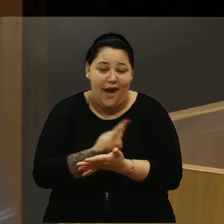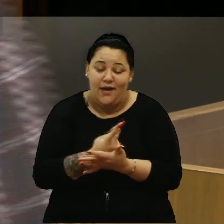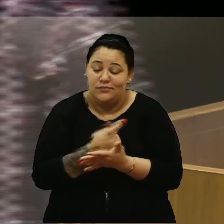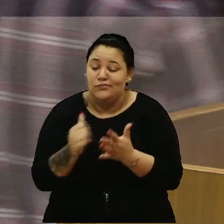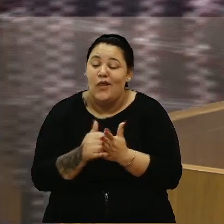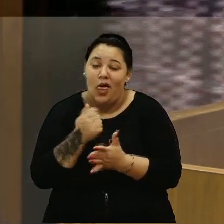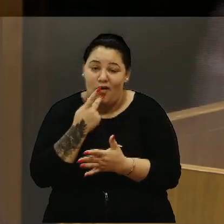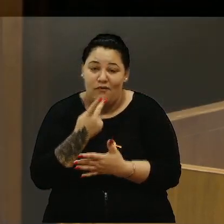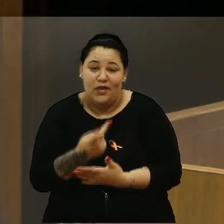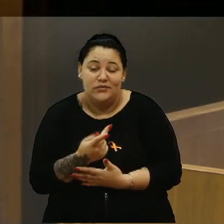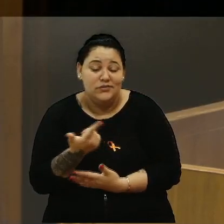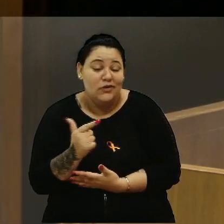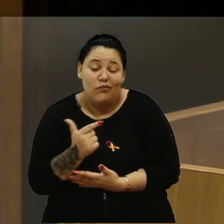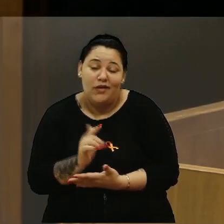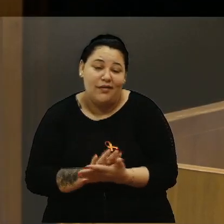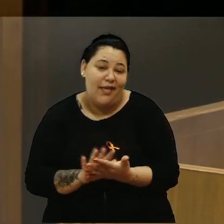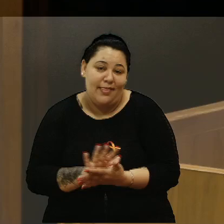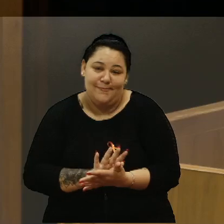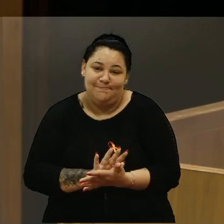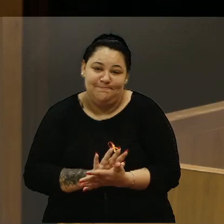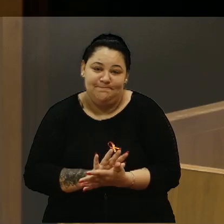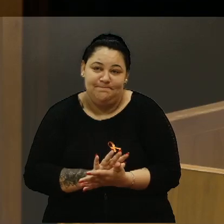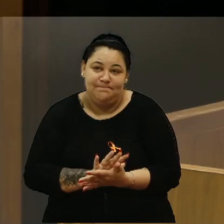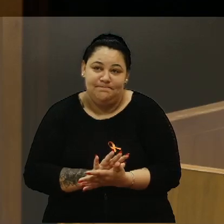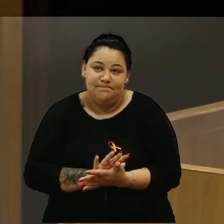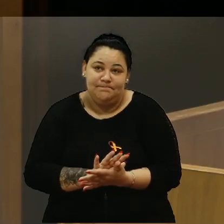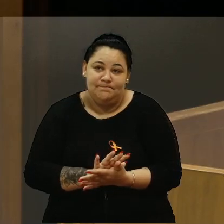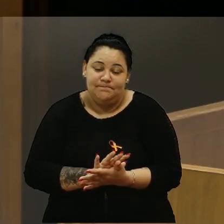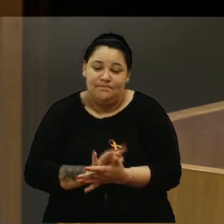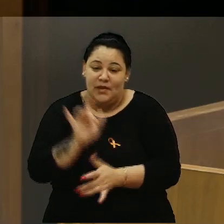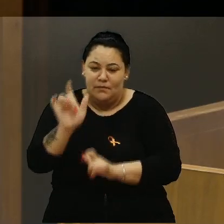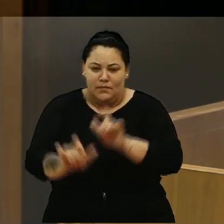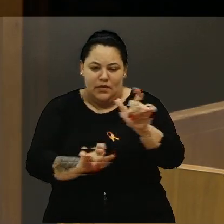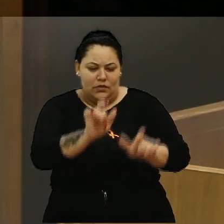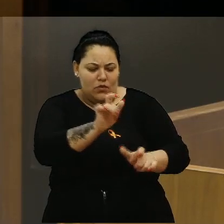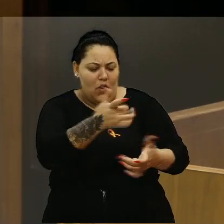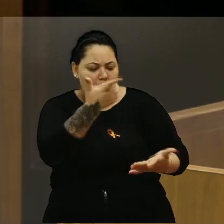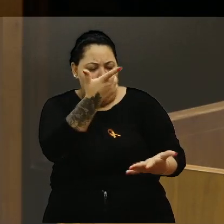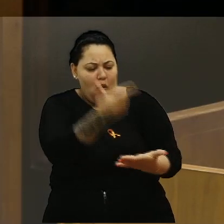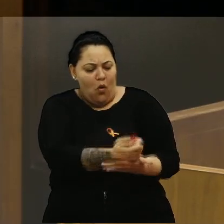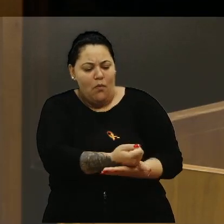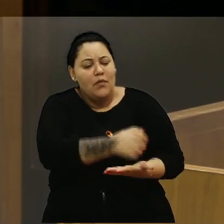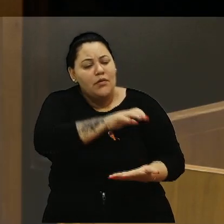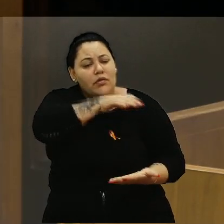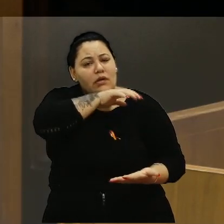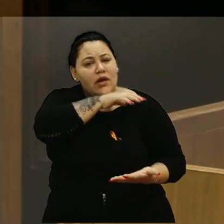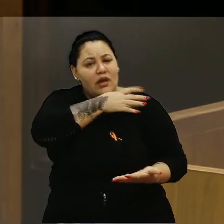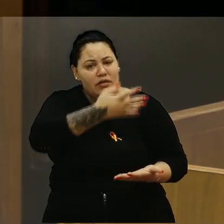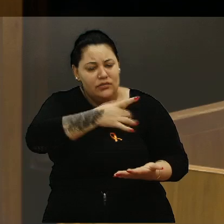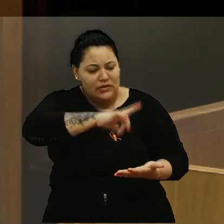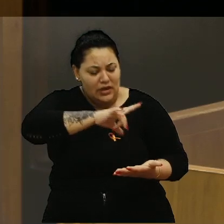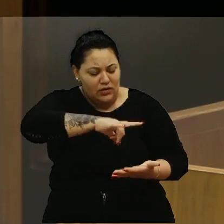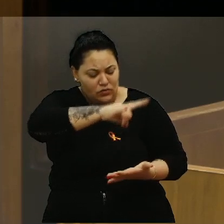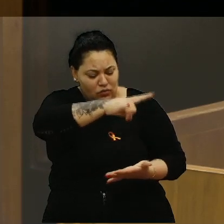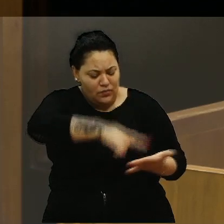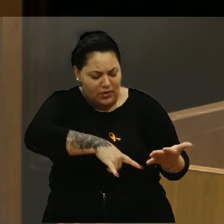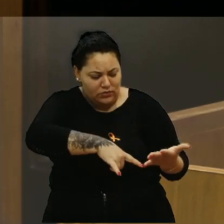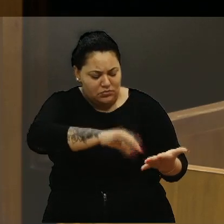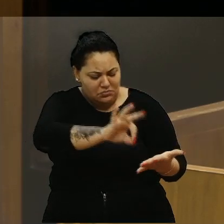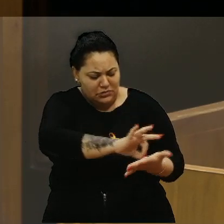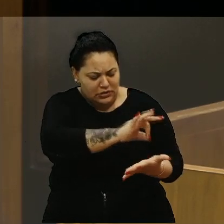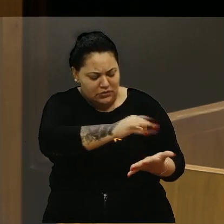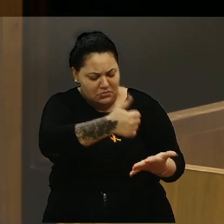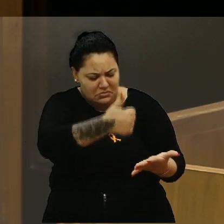dizendo, inexistente. A pessoa compra um terreno com escritura, que